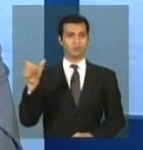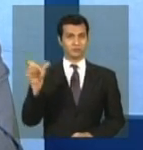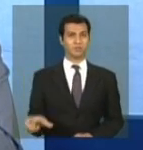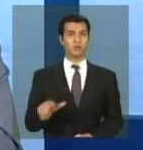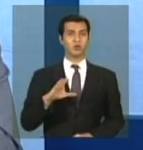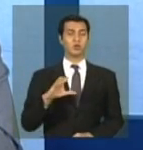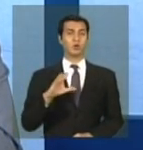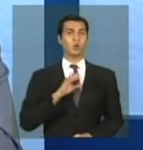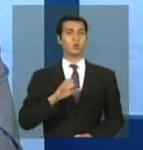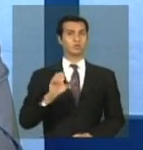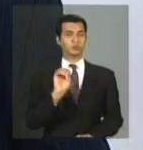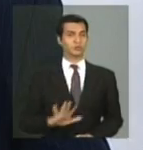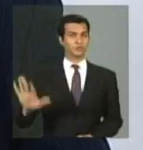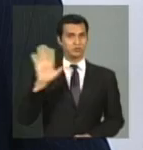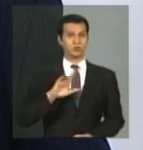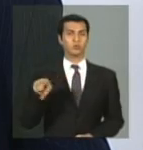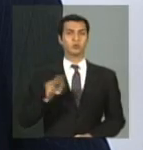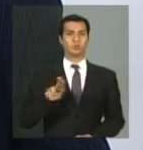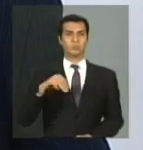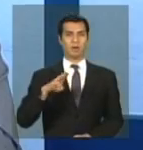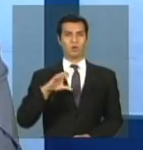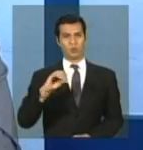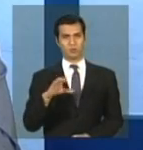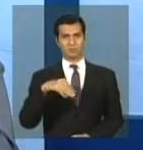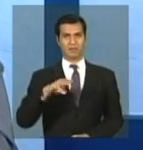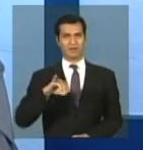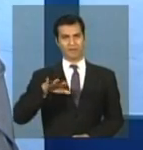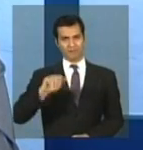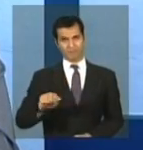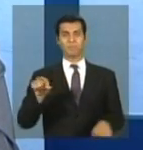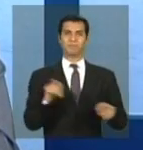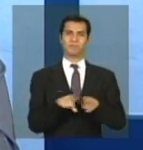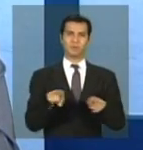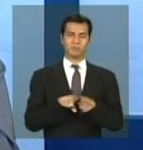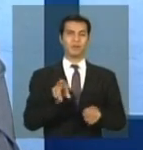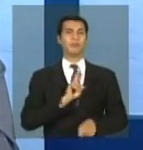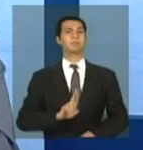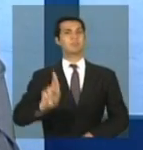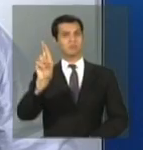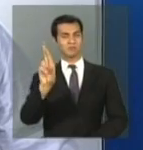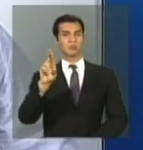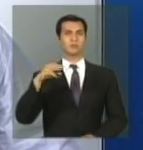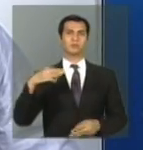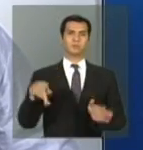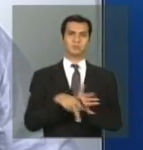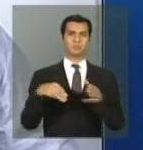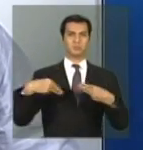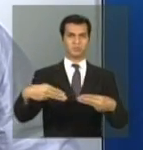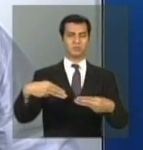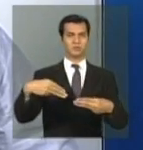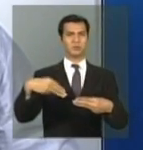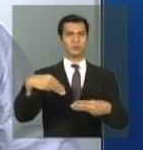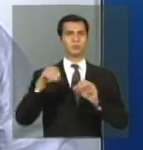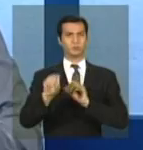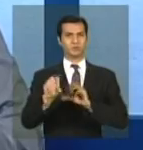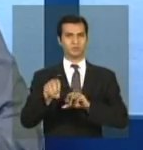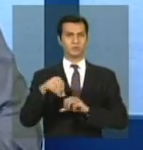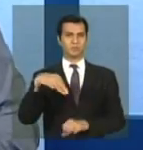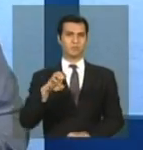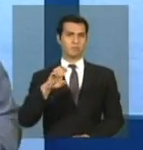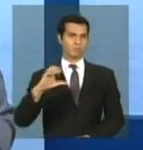de Condicionalidade, Marcos Maia, e pelo representante do Ministério da Educação, Mauro